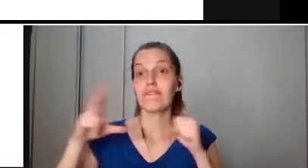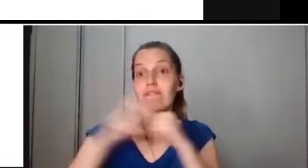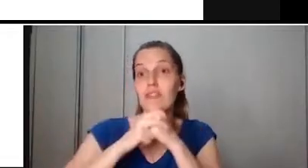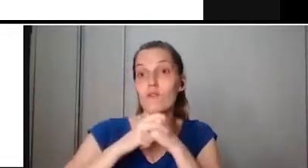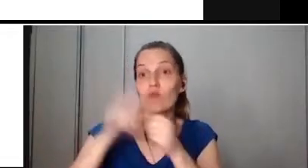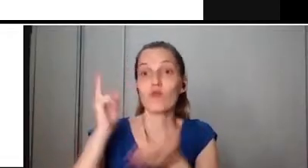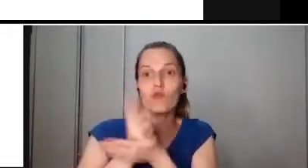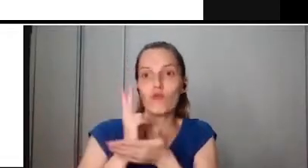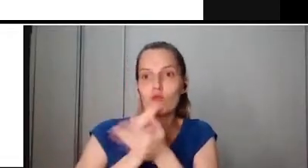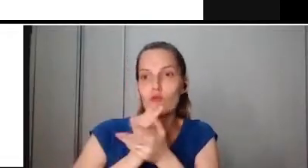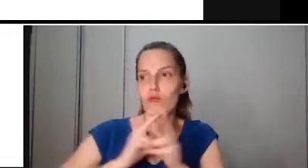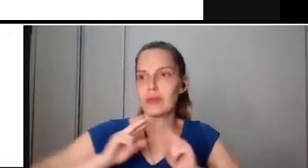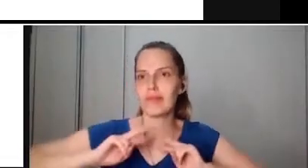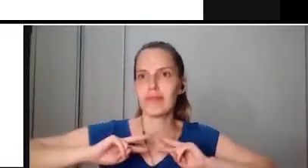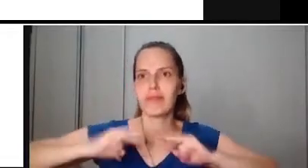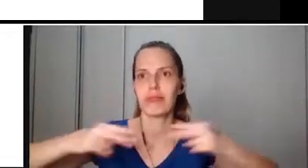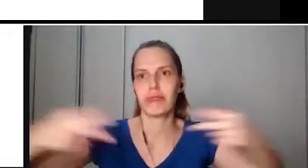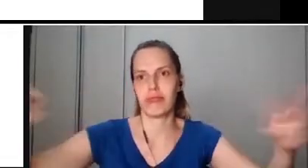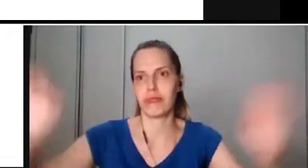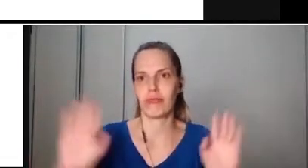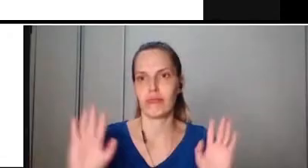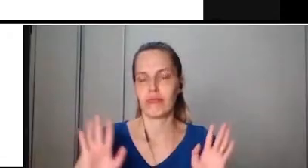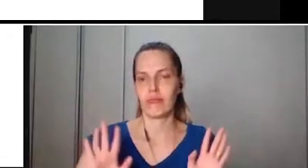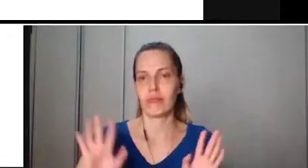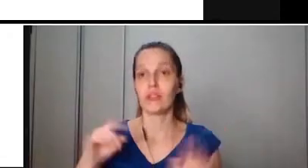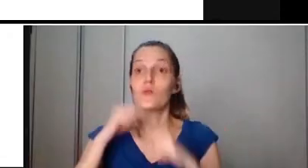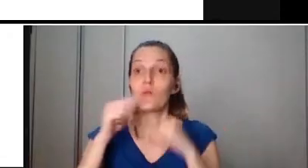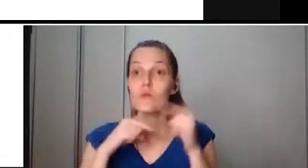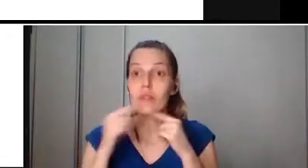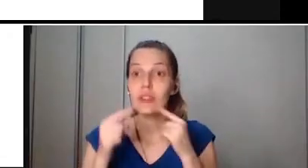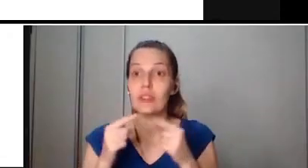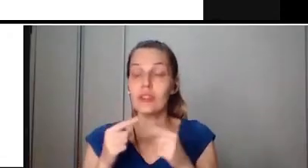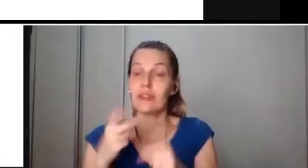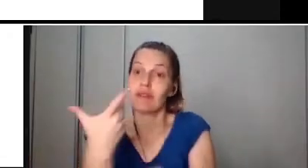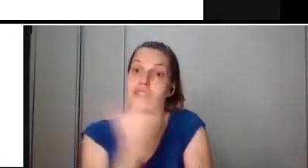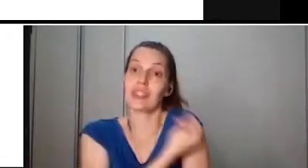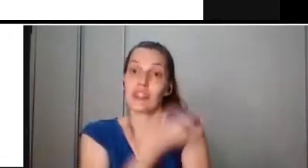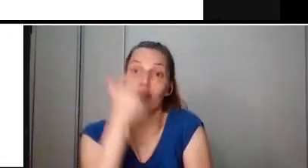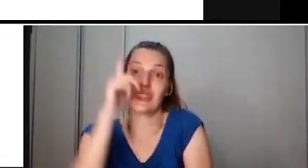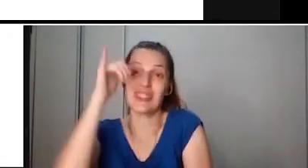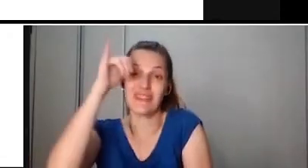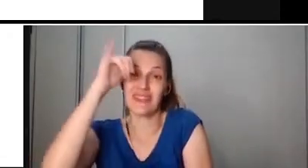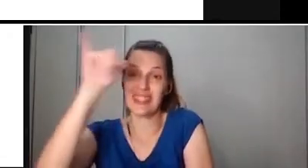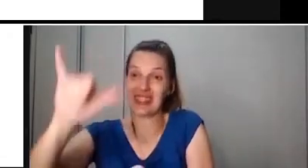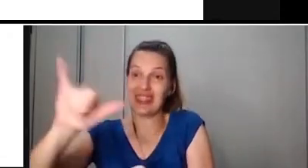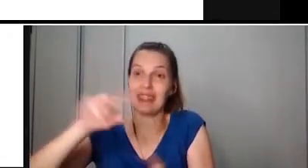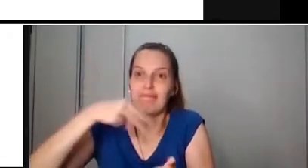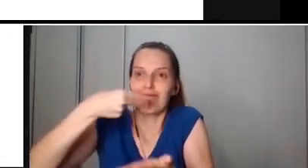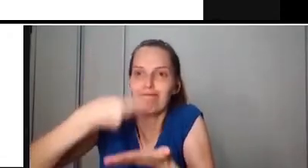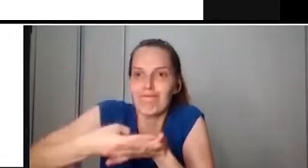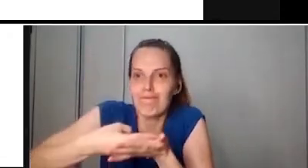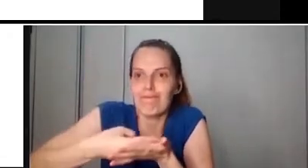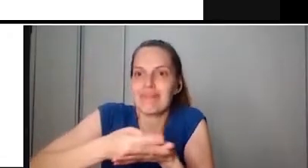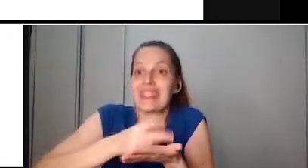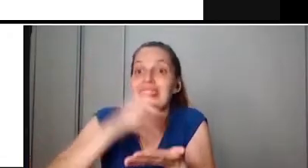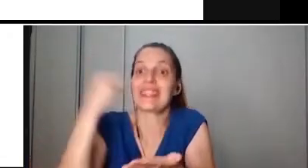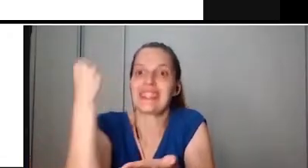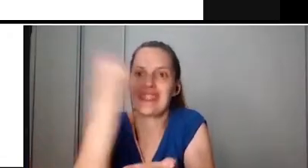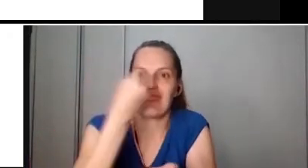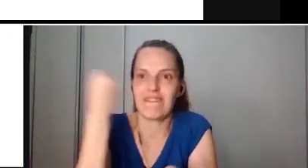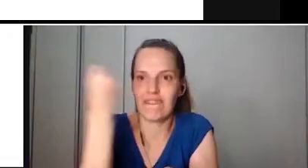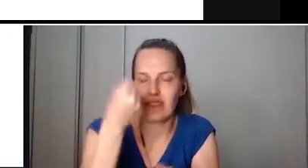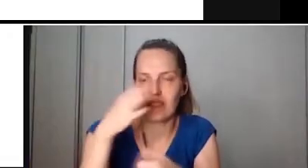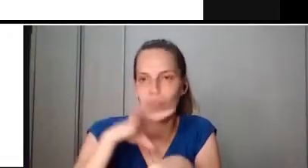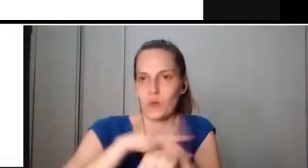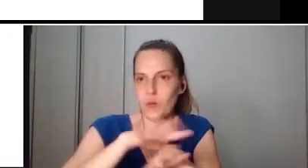as vacinas conseguiriam evitar a doença grave? E aí a seta amarela diz que se a vacina